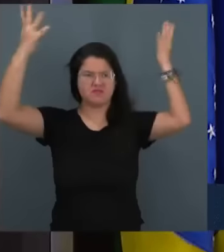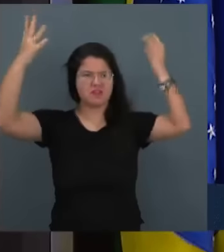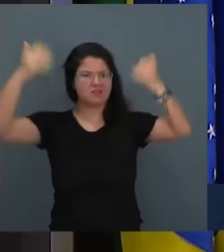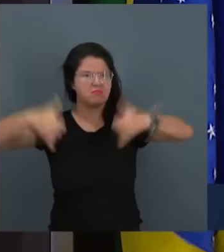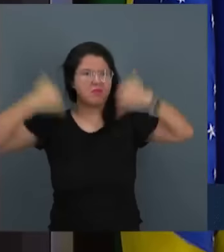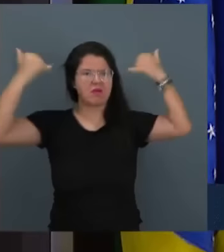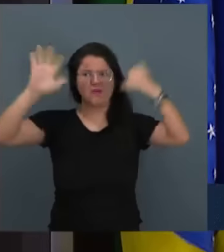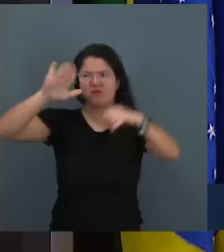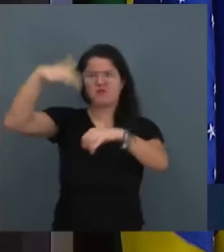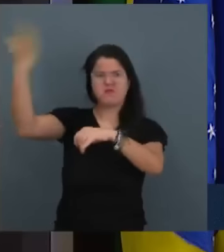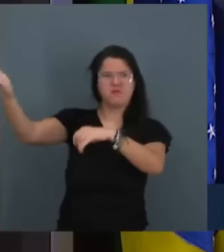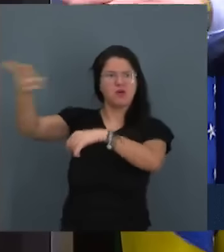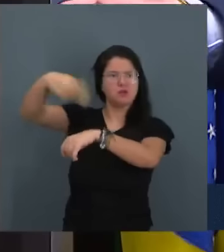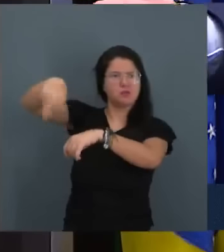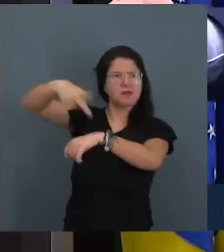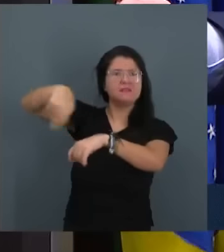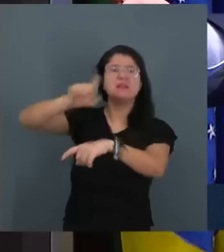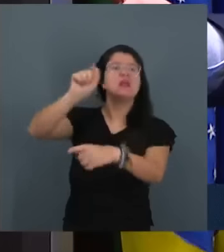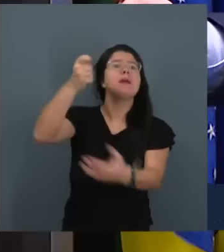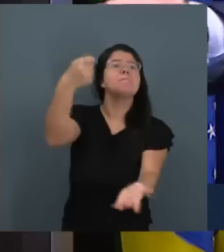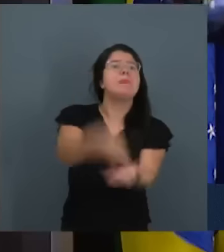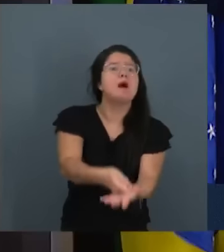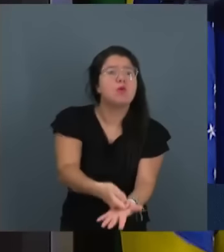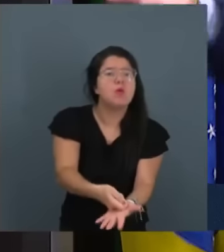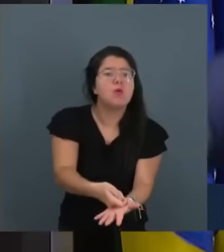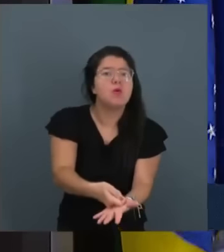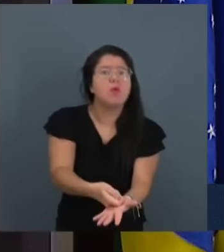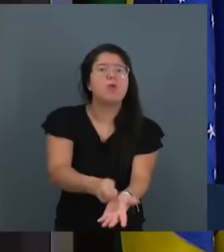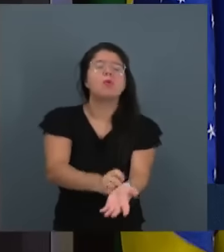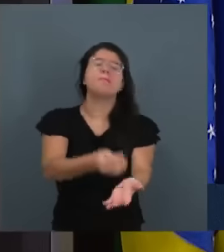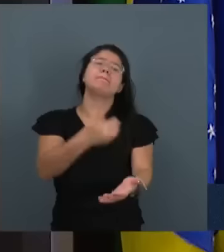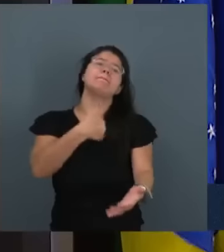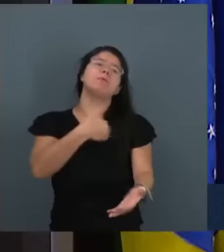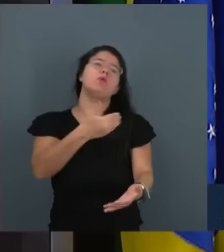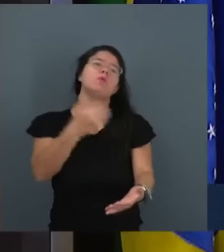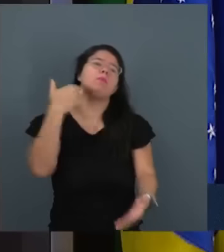exterior, também patrocinados por quem? Pelo Banco Master.